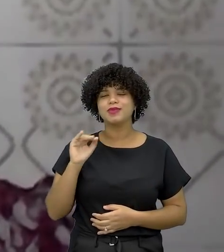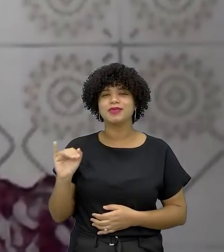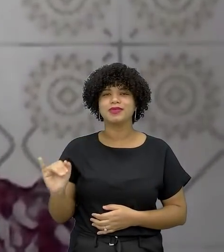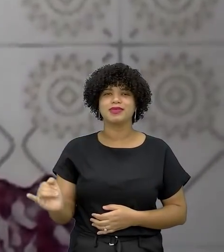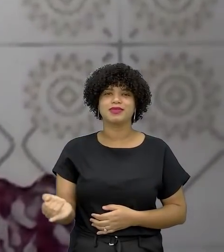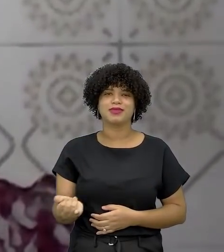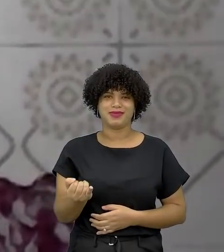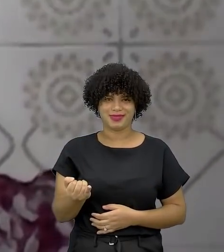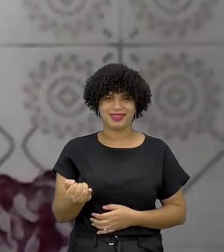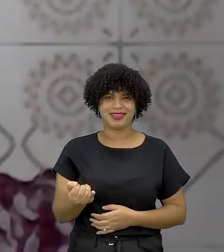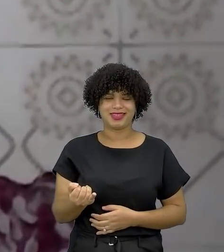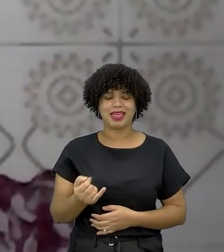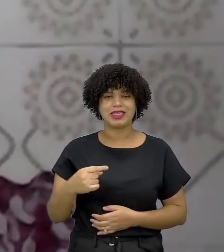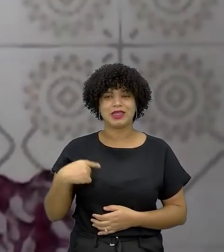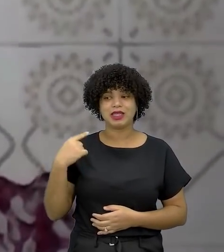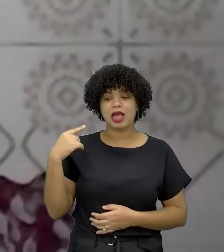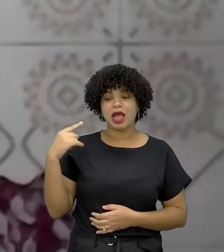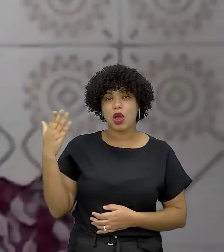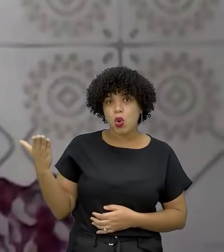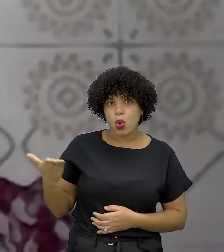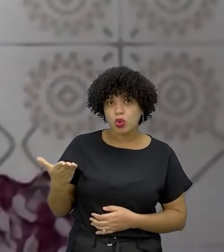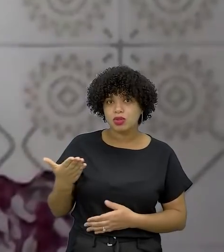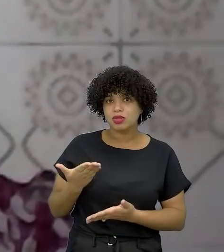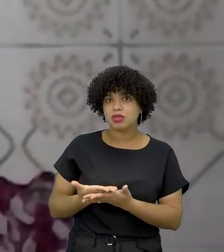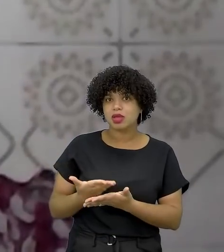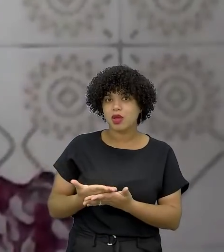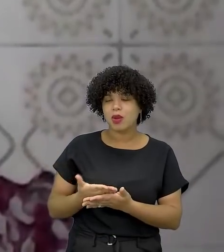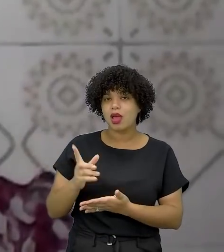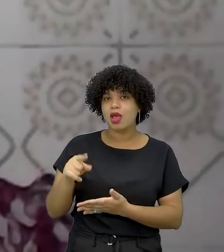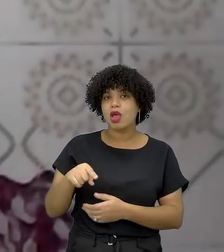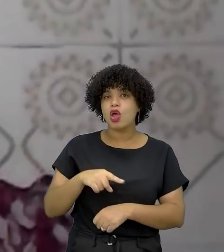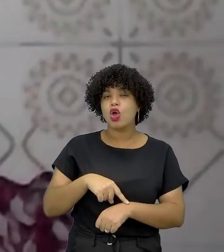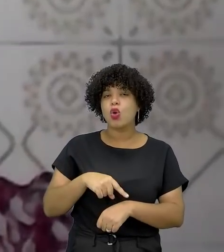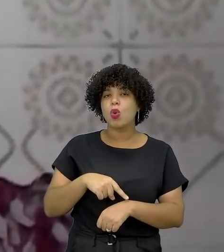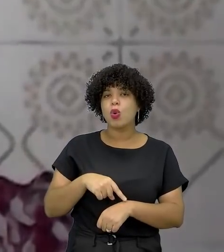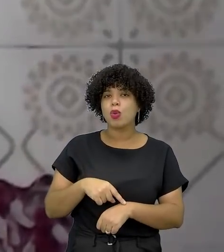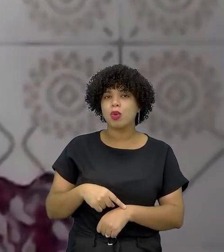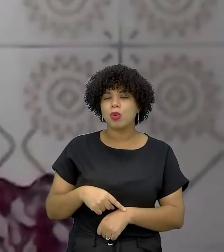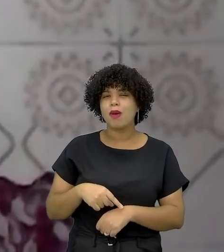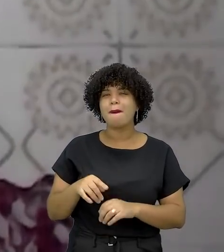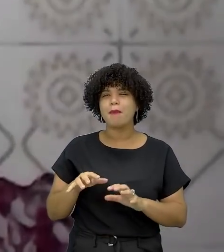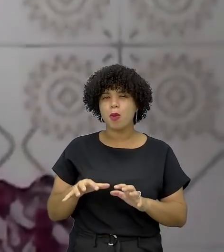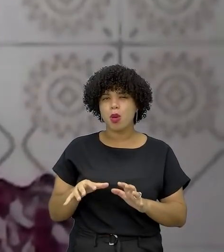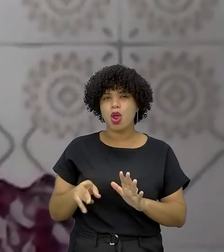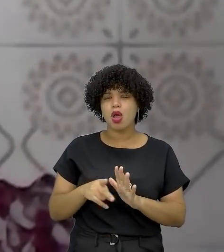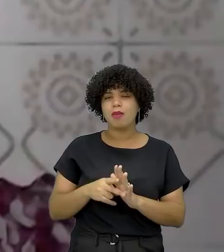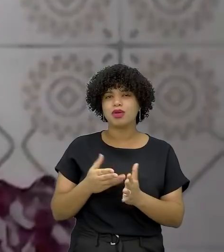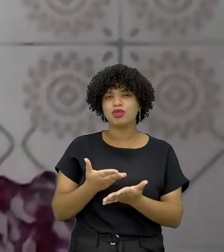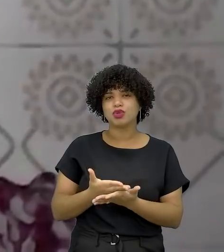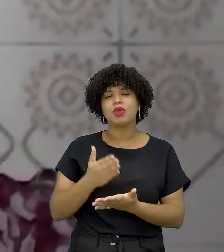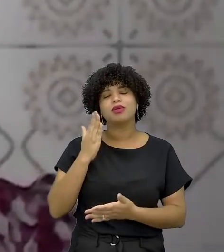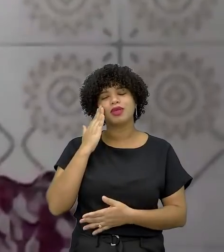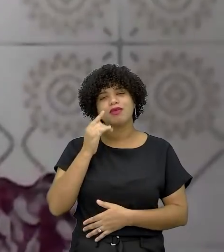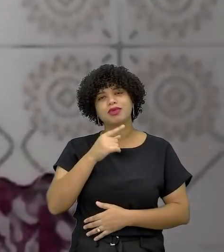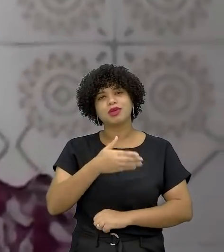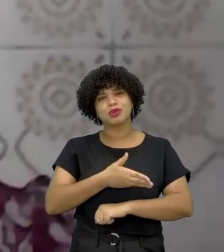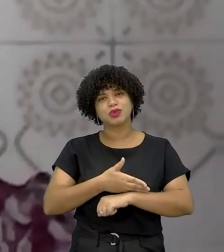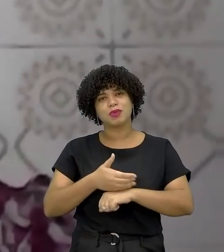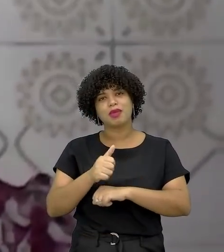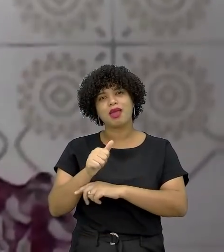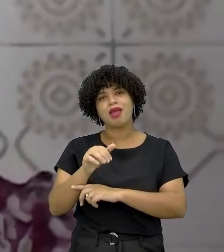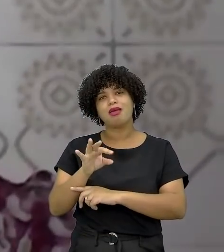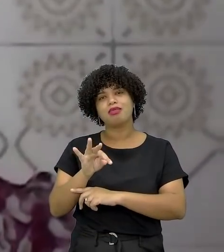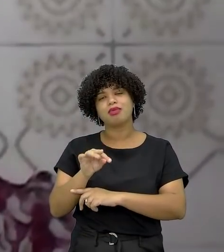sempre gosto de chamar de momento de estudos, que é o que vocês fazem bastante aí nas vossas ATPCs, no momento que